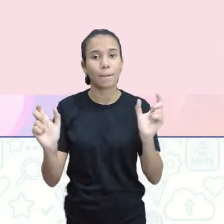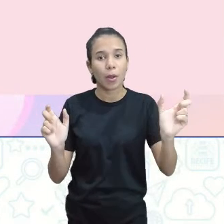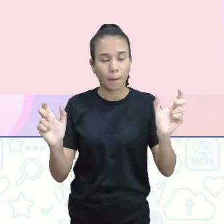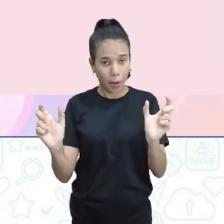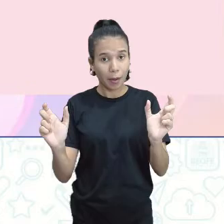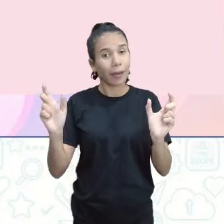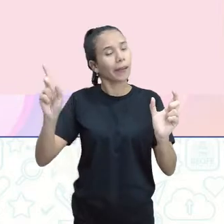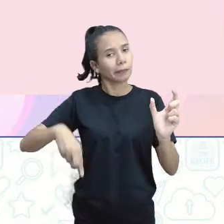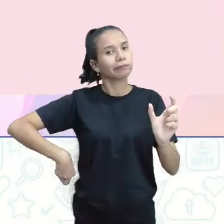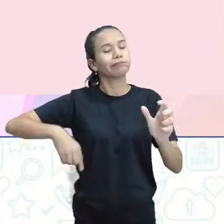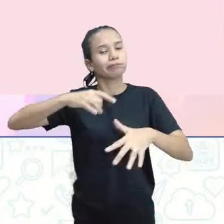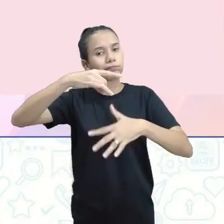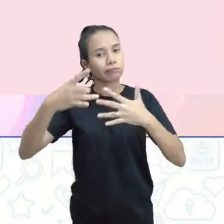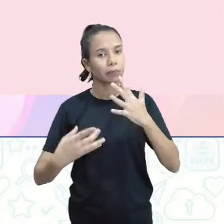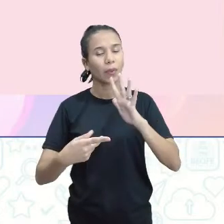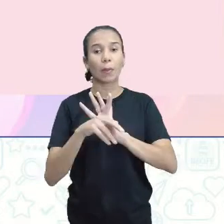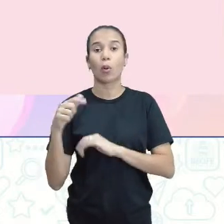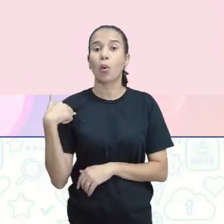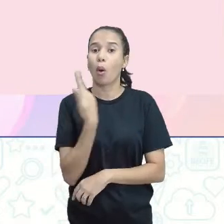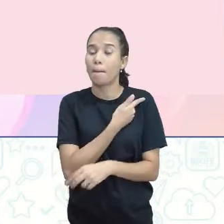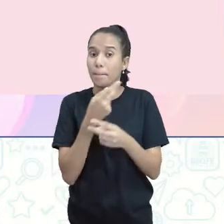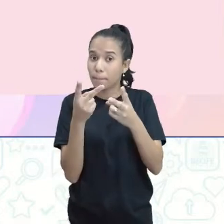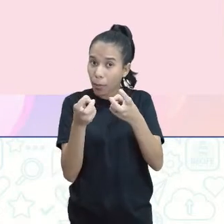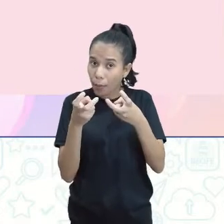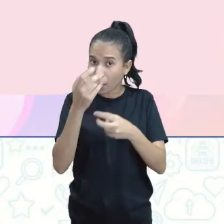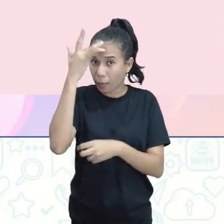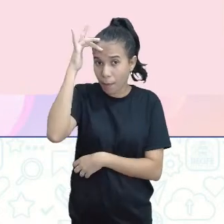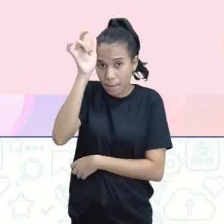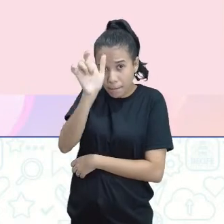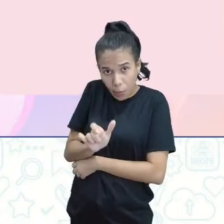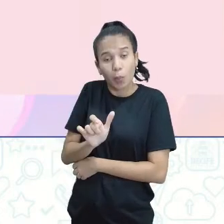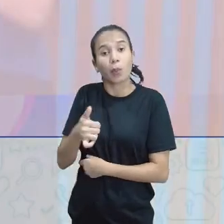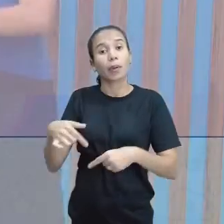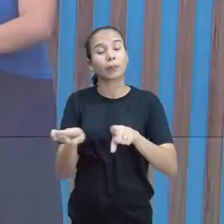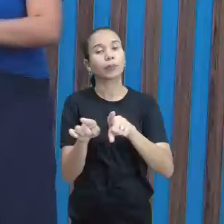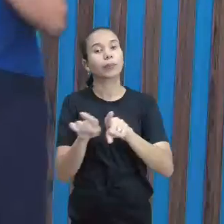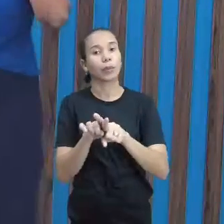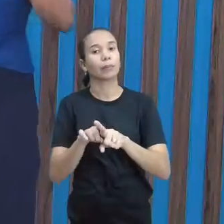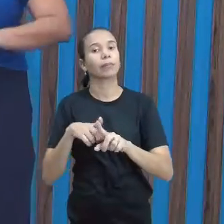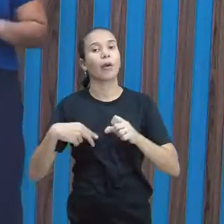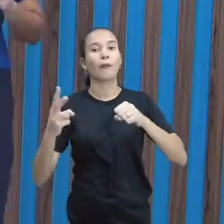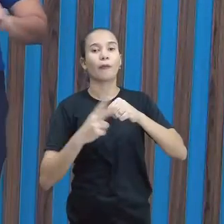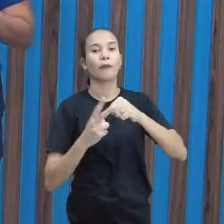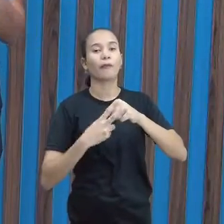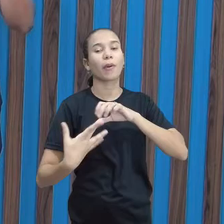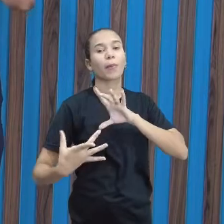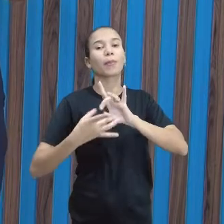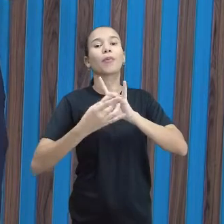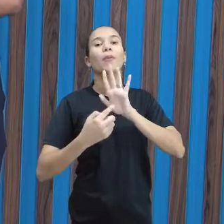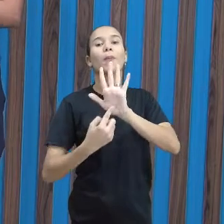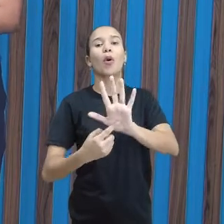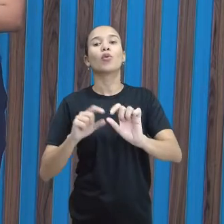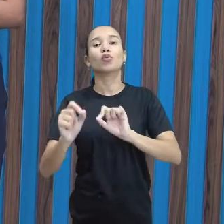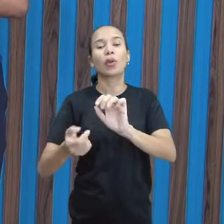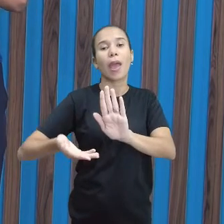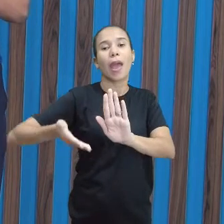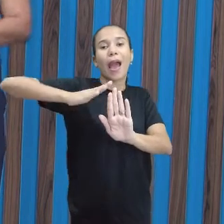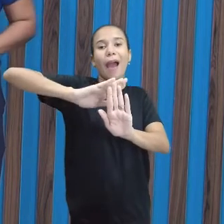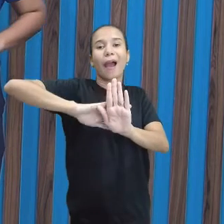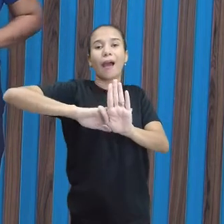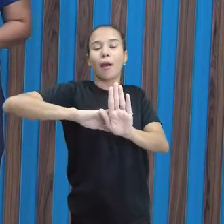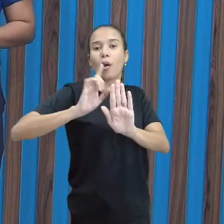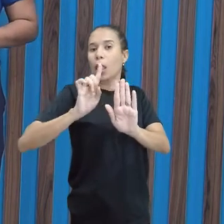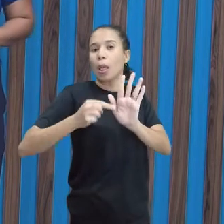são essenciais para que a gente perceba a pessoa do discurso e a pessoa verbal quando o sujeito ele é o quê? Oculto, que é aquele